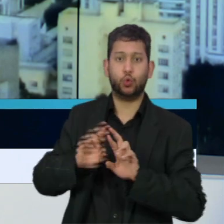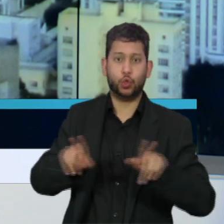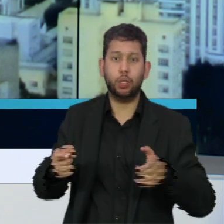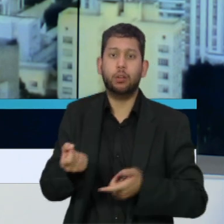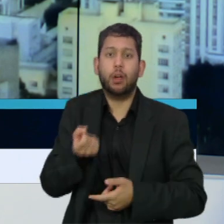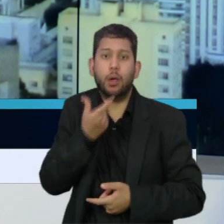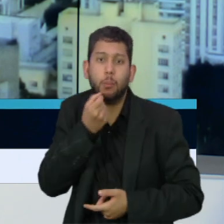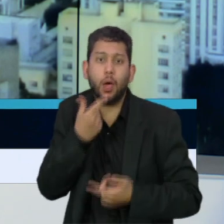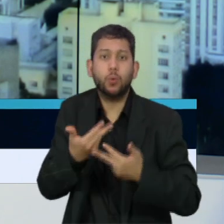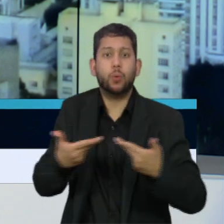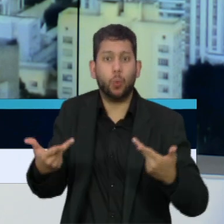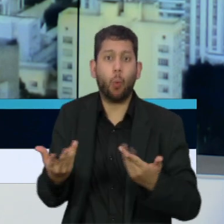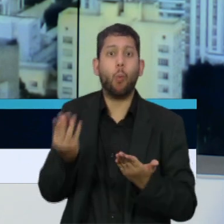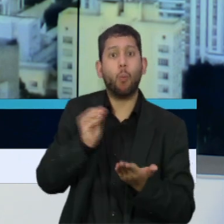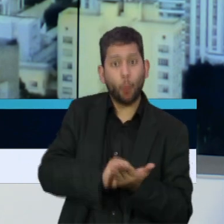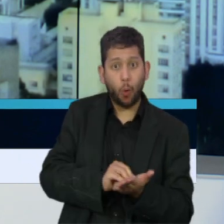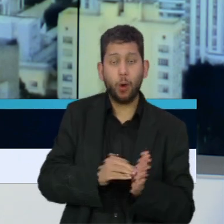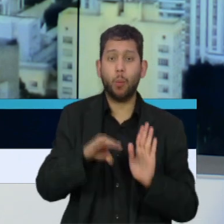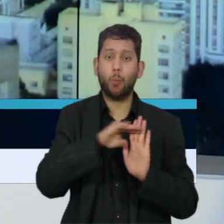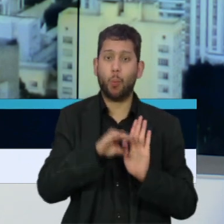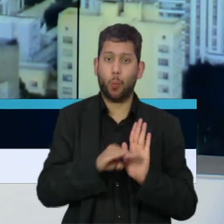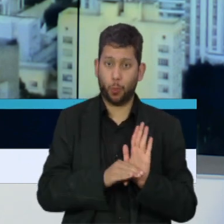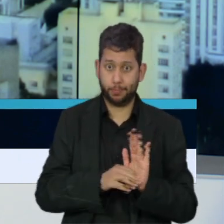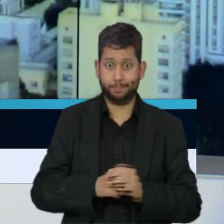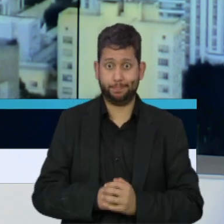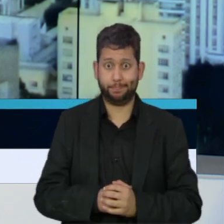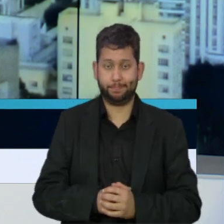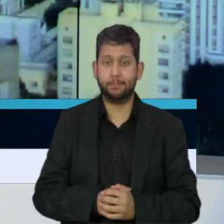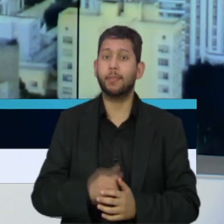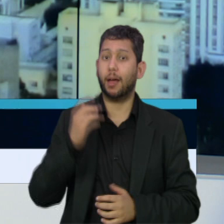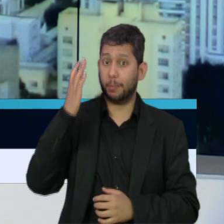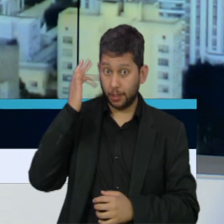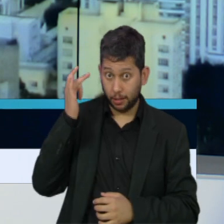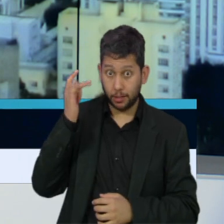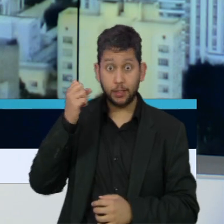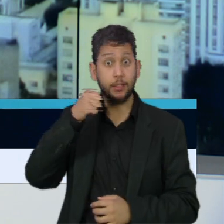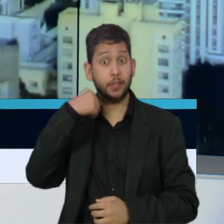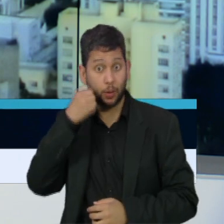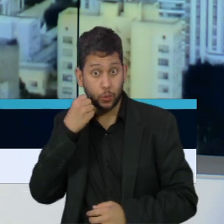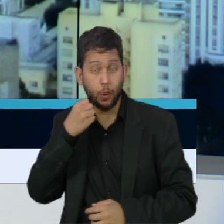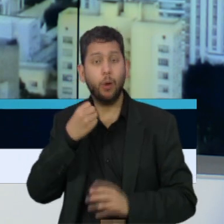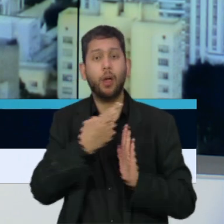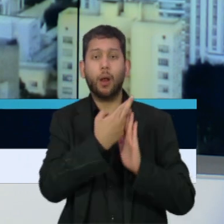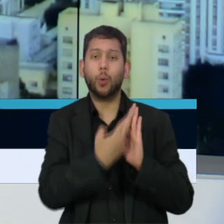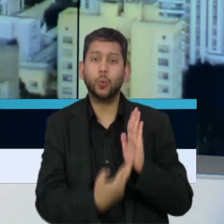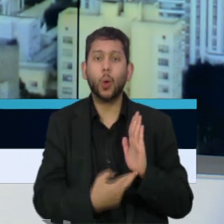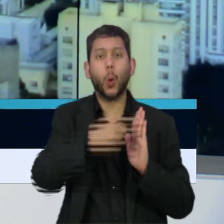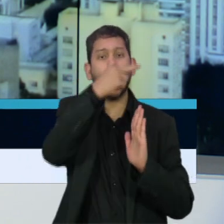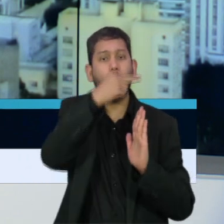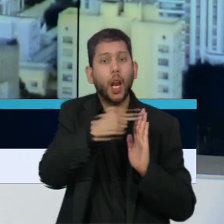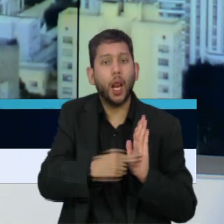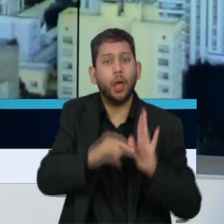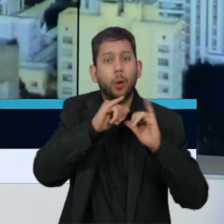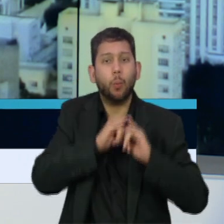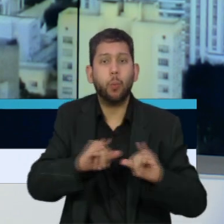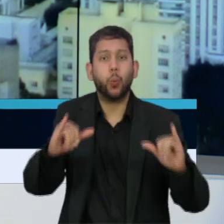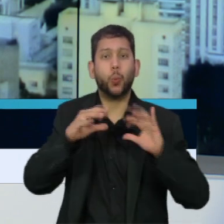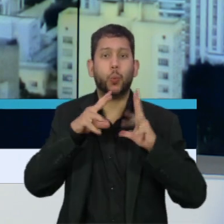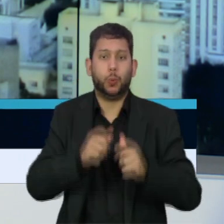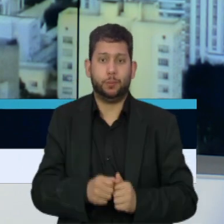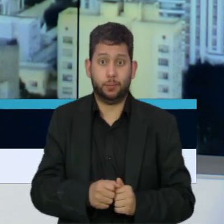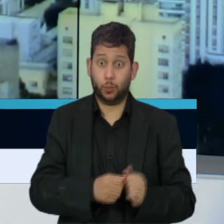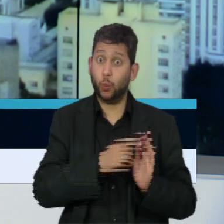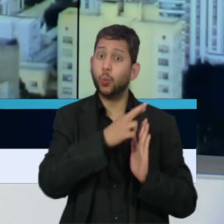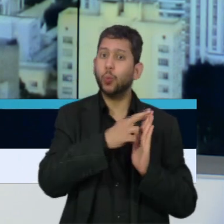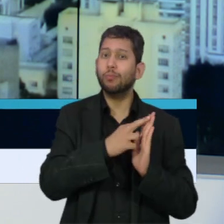novos medicamentos em protocolos do SUS. E amanhã os senadores farão a leitura do relatório final da CPI. O